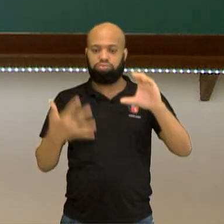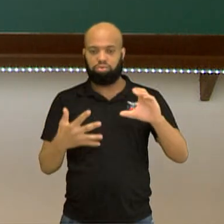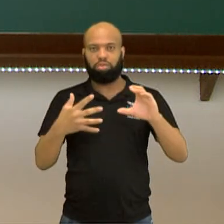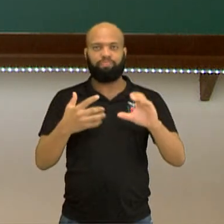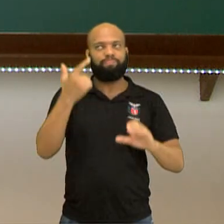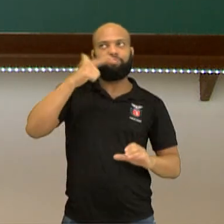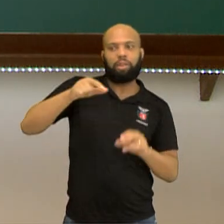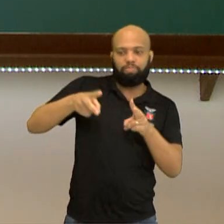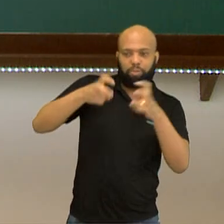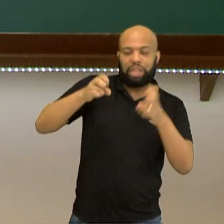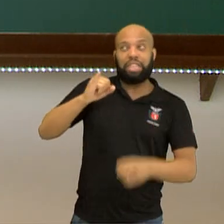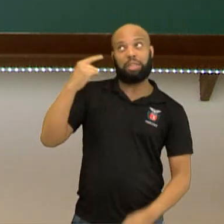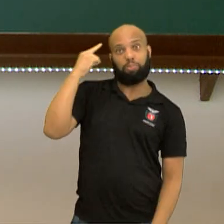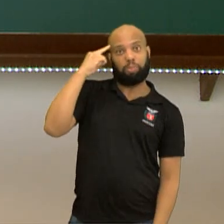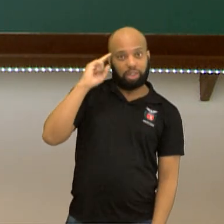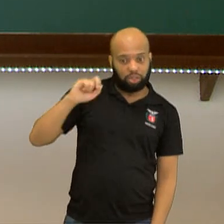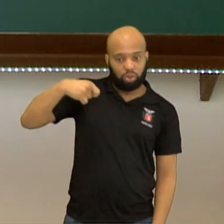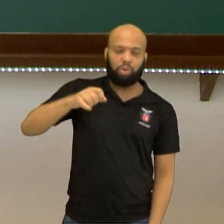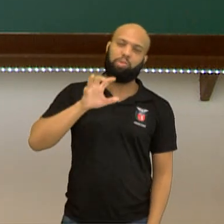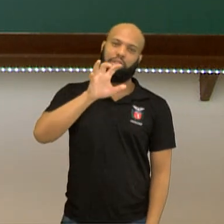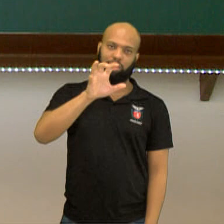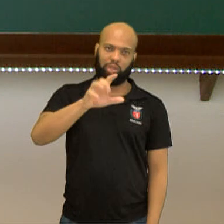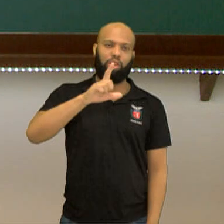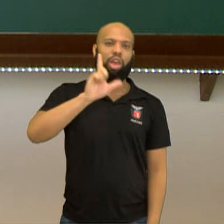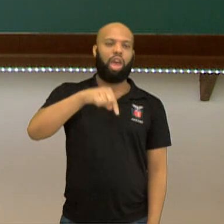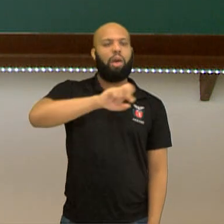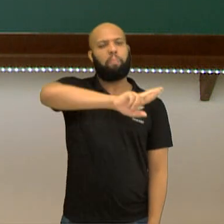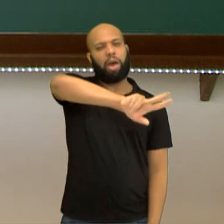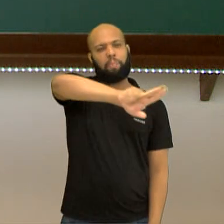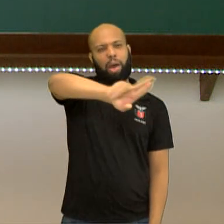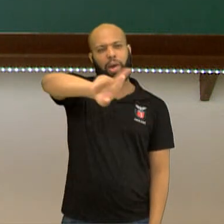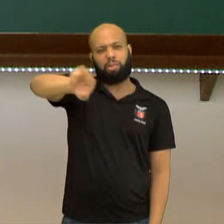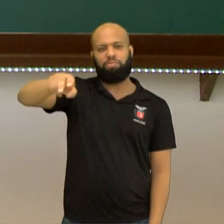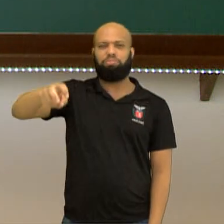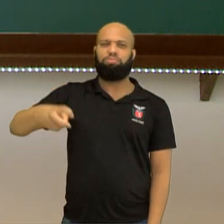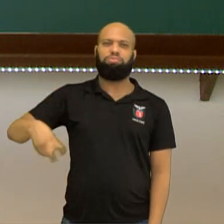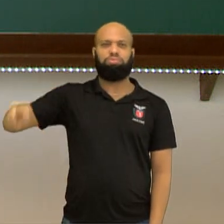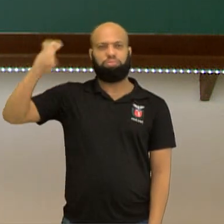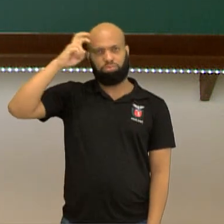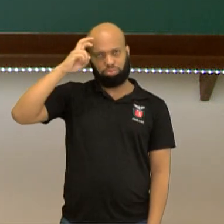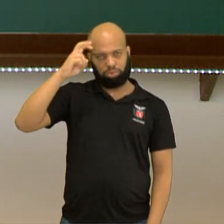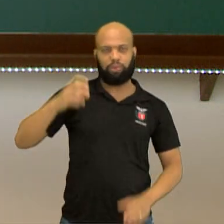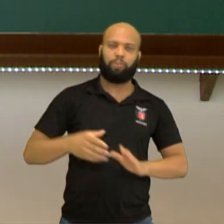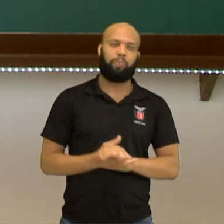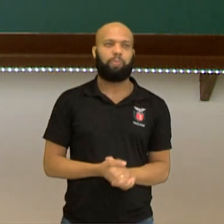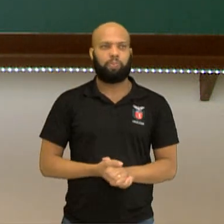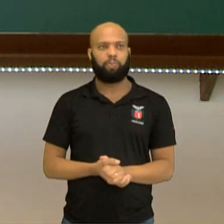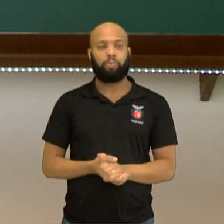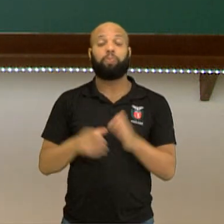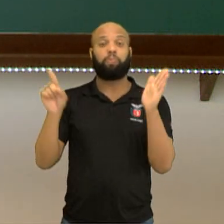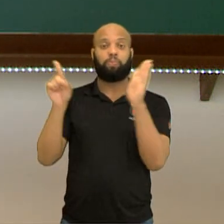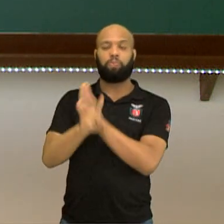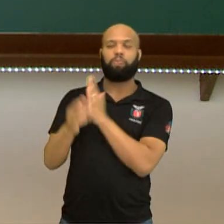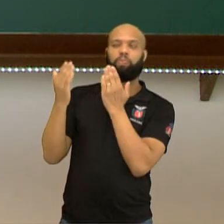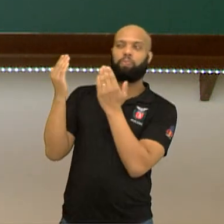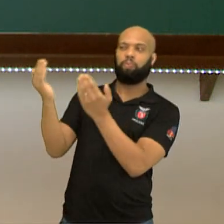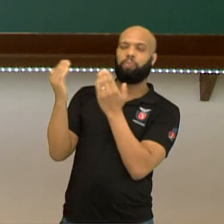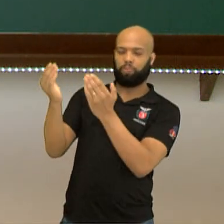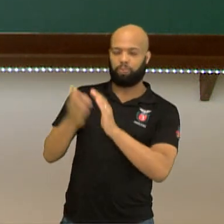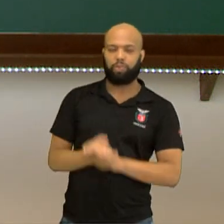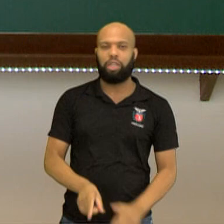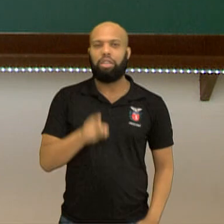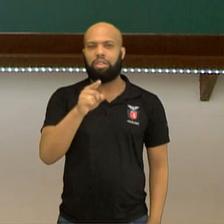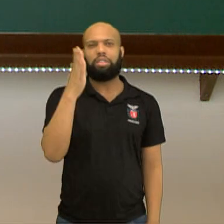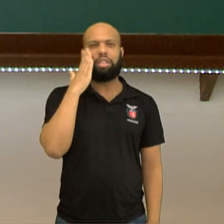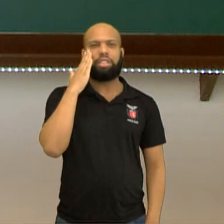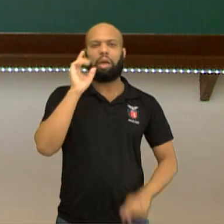em conta quando pensamos nessa diversidade do território? E aí, pergunto para vocês, você sabe